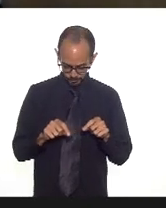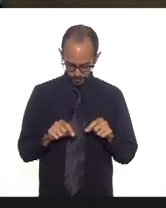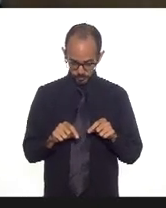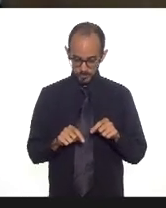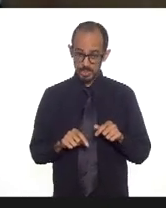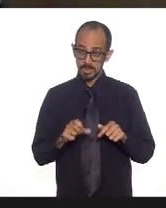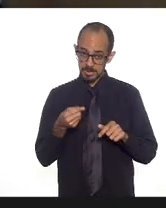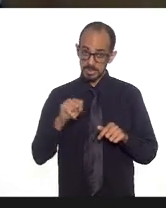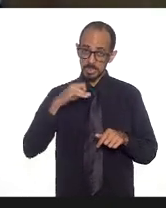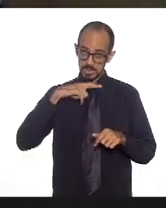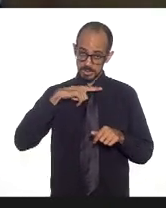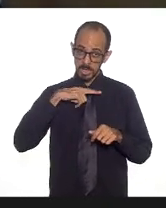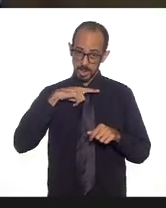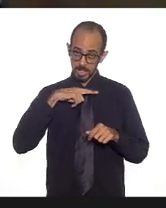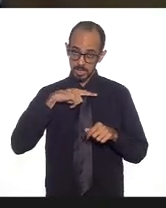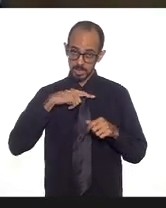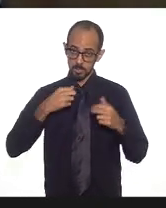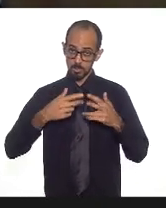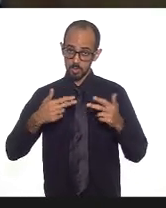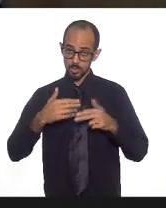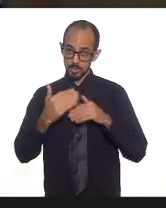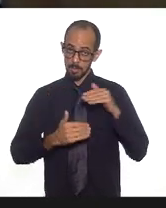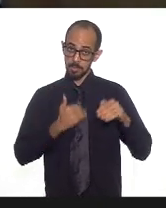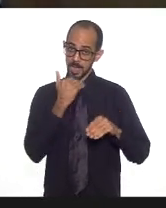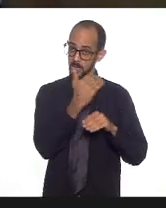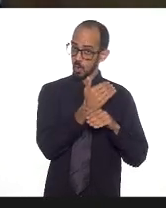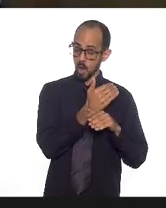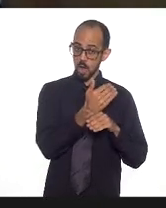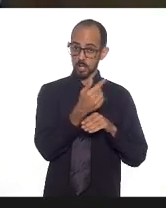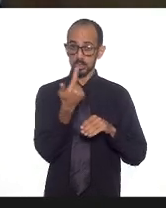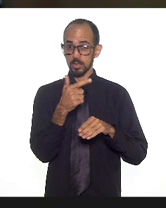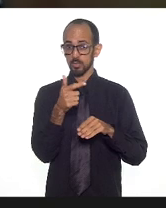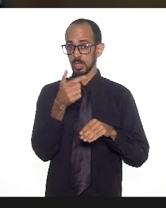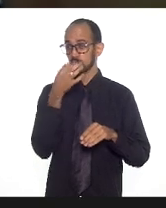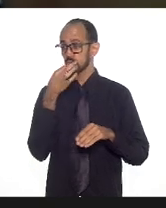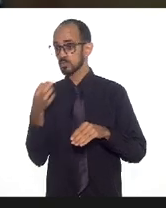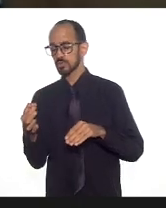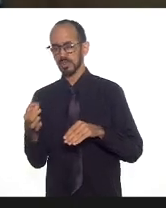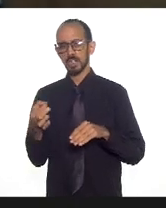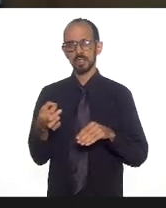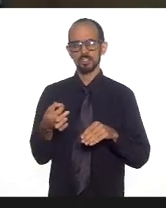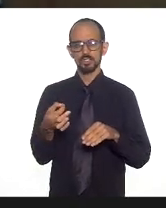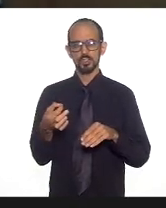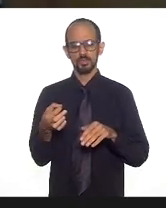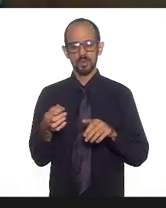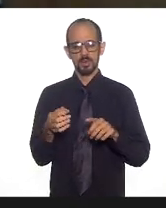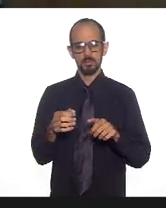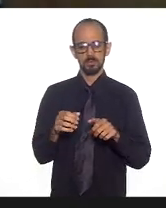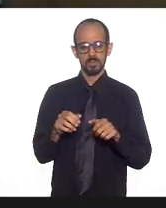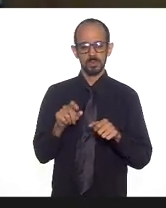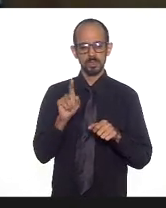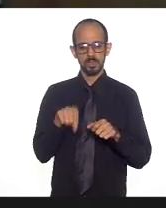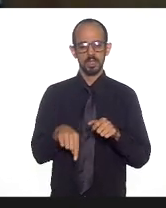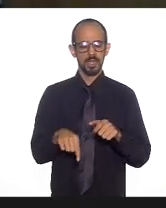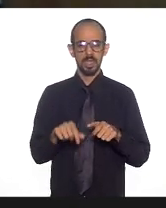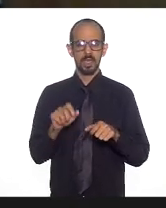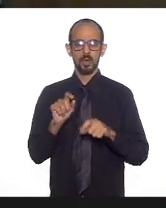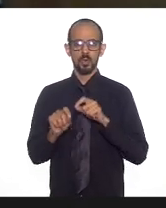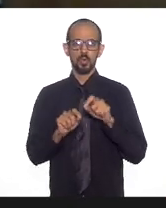alguma coisa que pode ser maior, não existe, portanto, justificativa para algo que acachape,